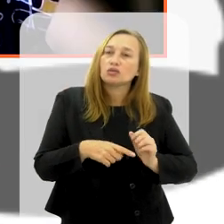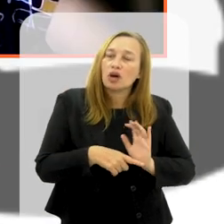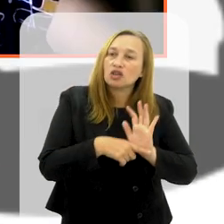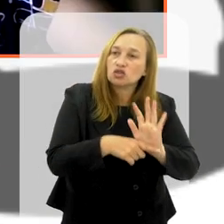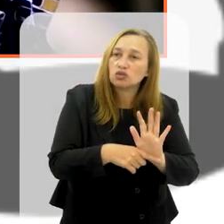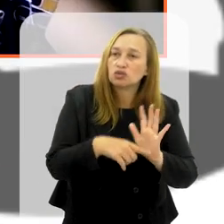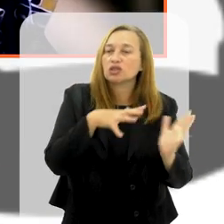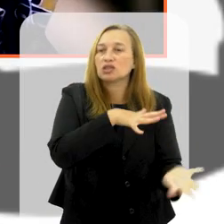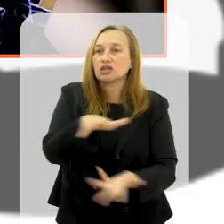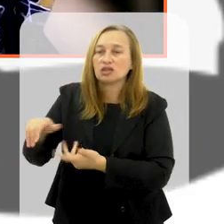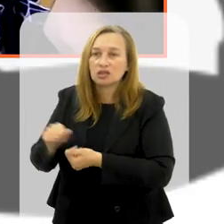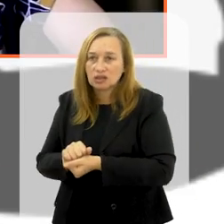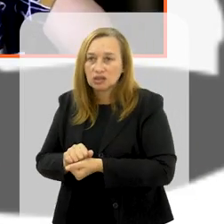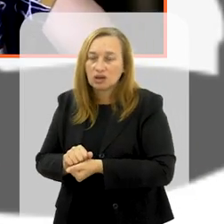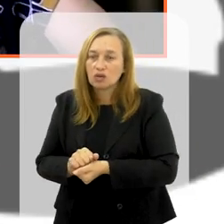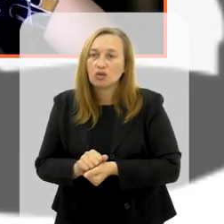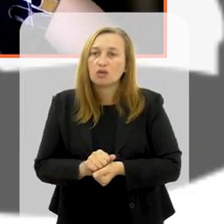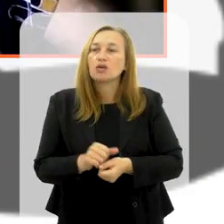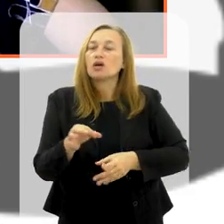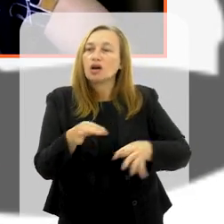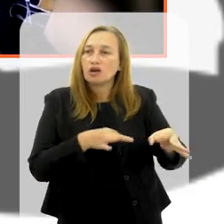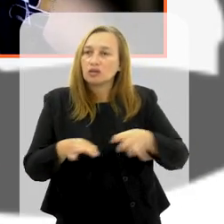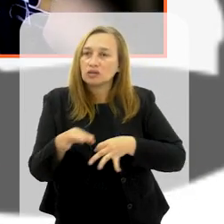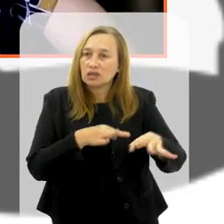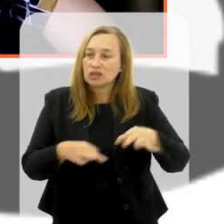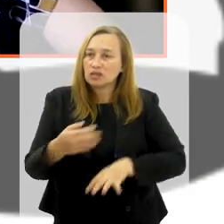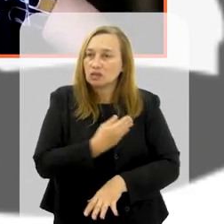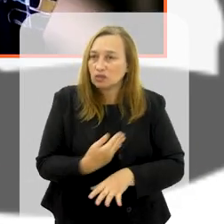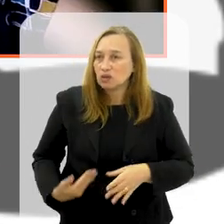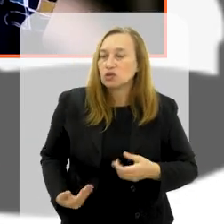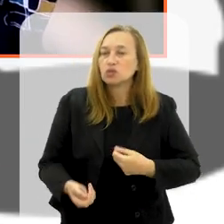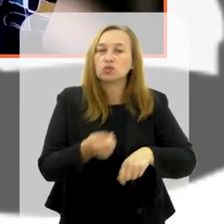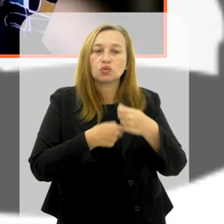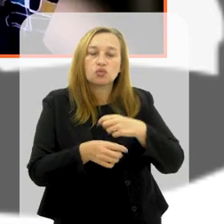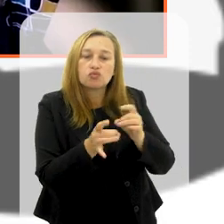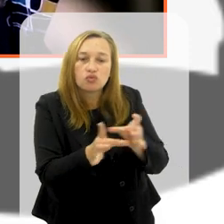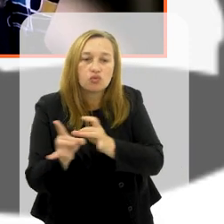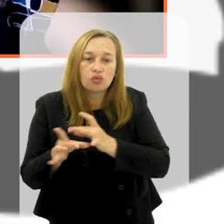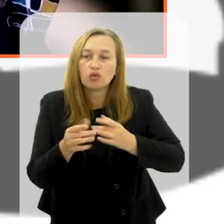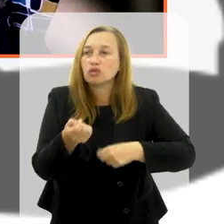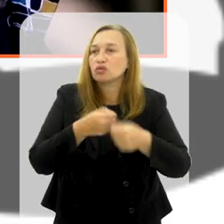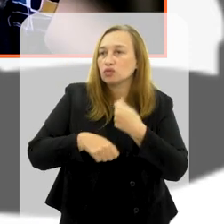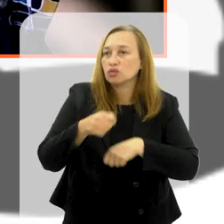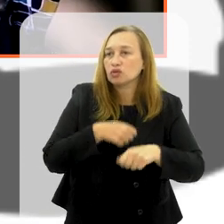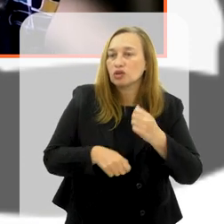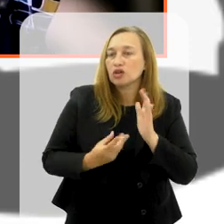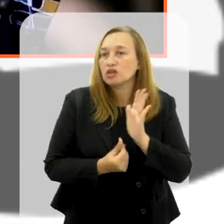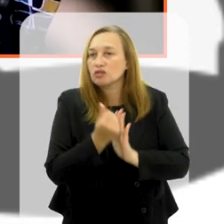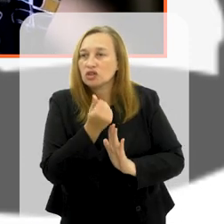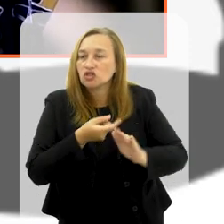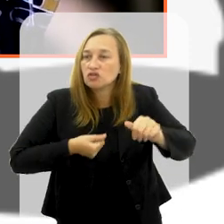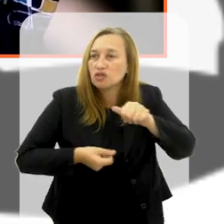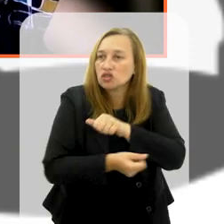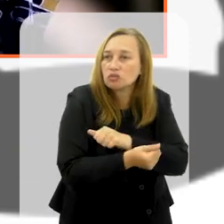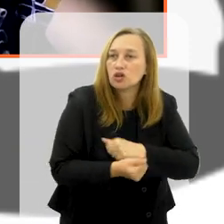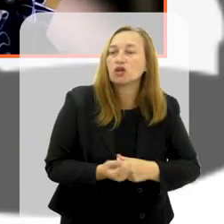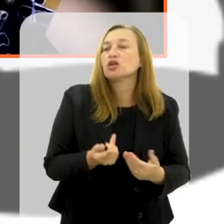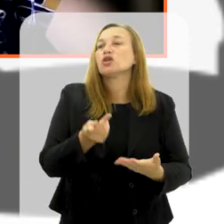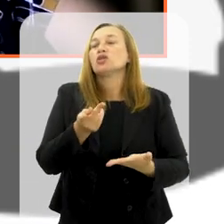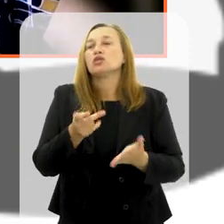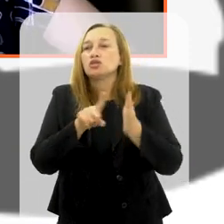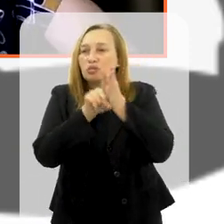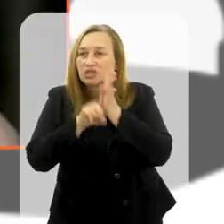E outras questões. Reforma da Organização Mundial de Isso mesmo, Comércio. temas de comércio, de investimento. Os pesquisadores